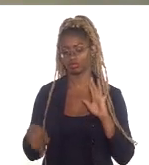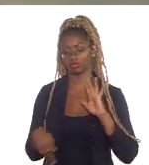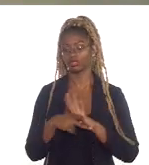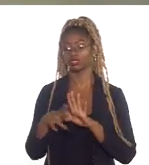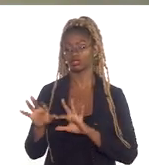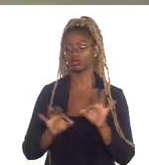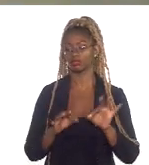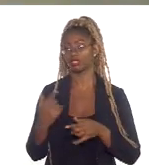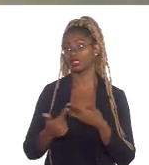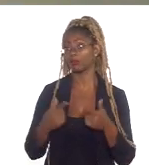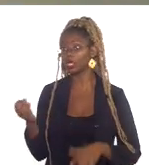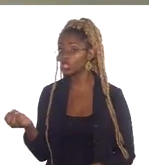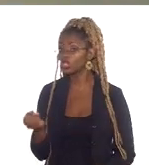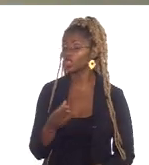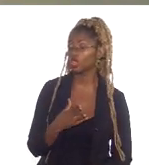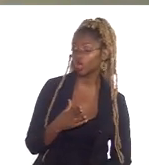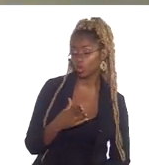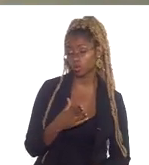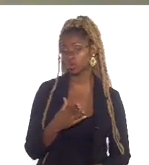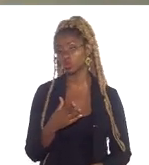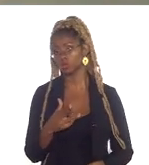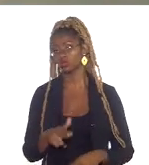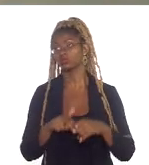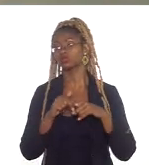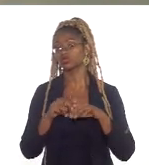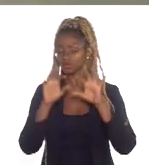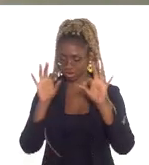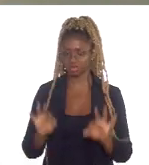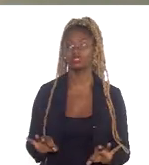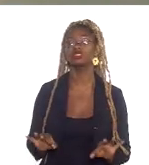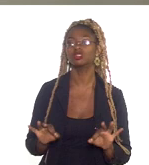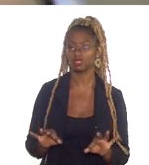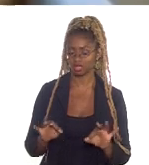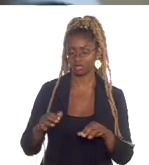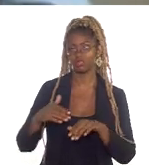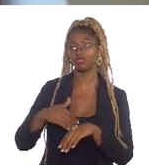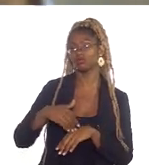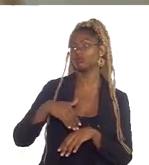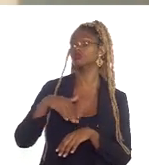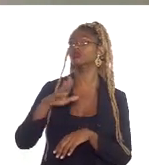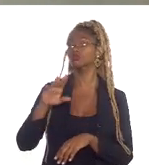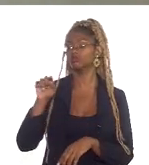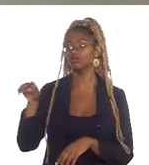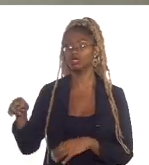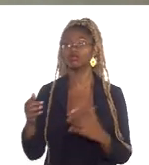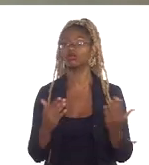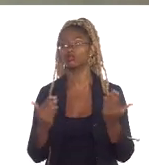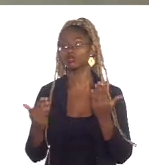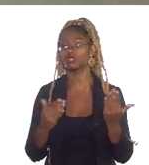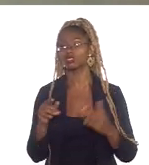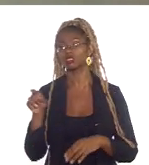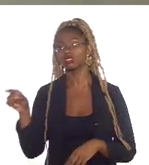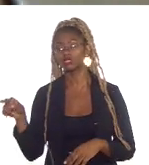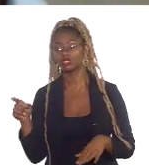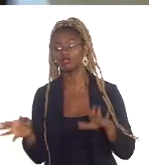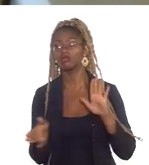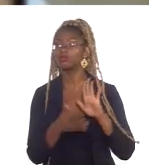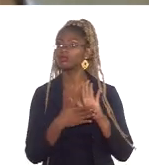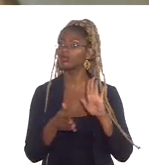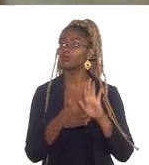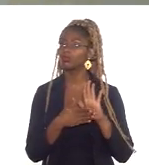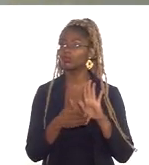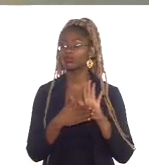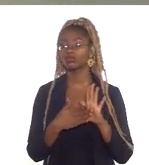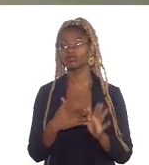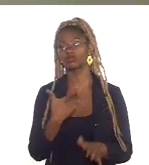plano de trabalho agora. O plano de trabalho agora seguramente será maior do que aquele que foi proposto